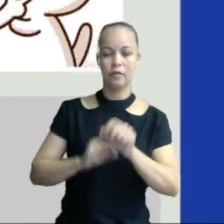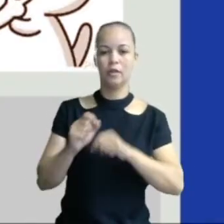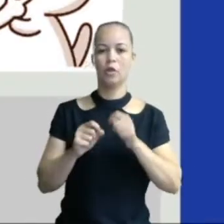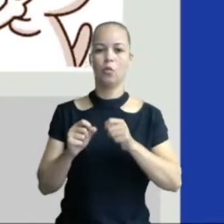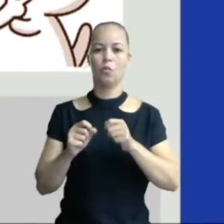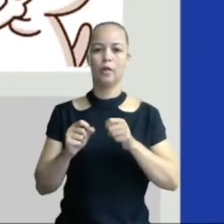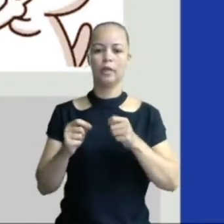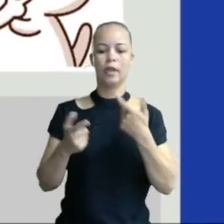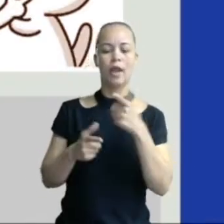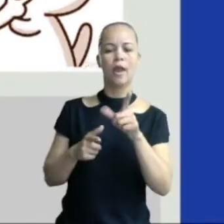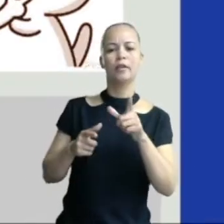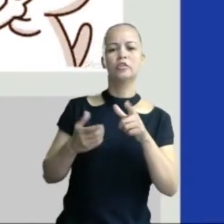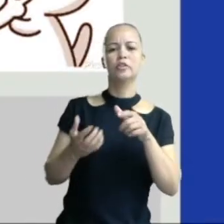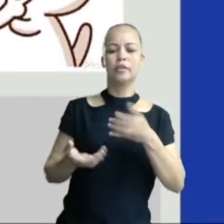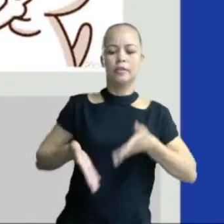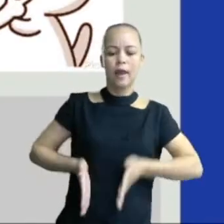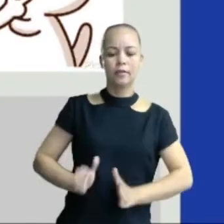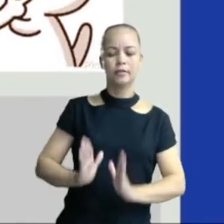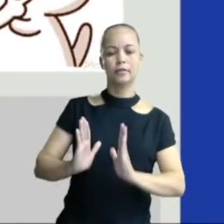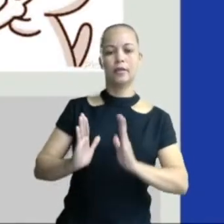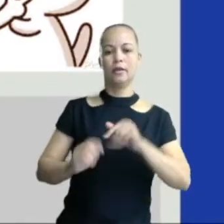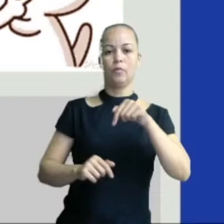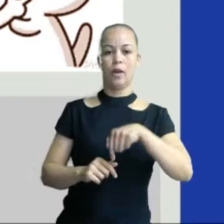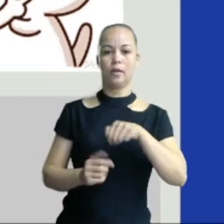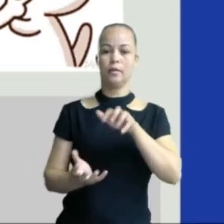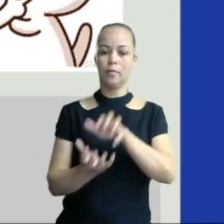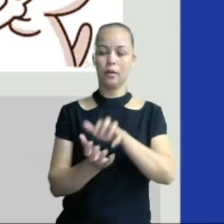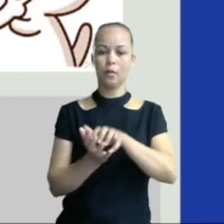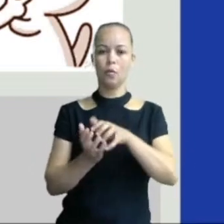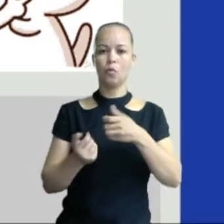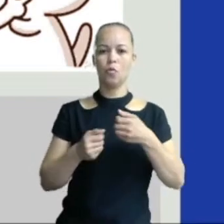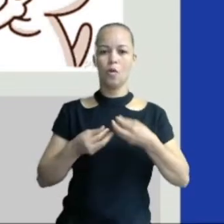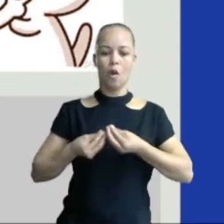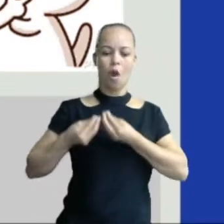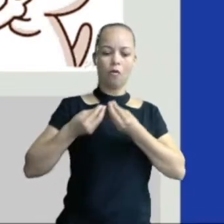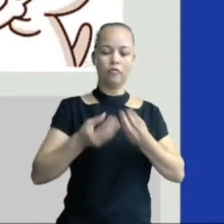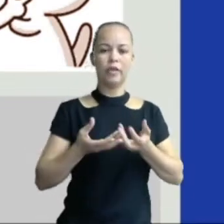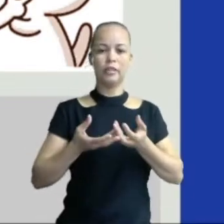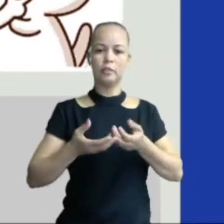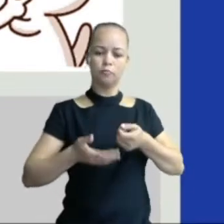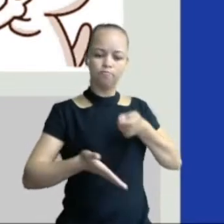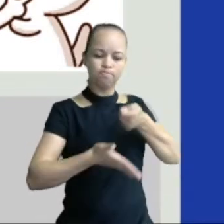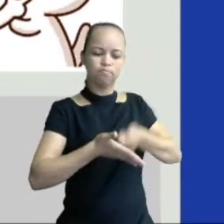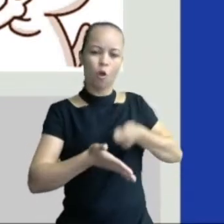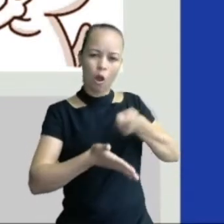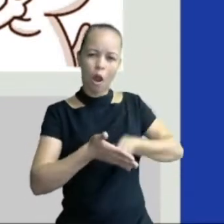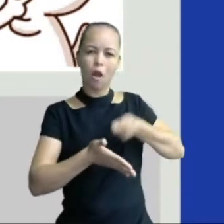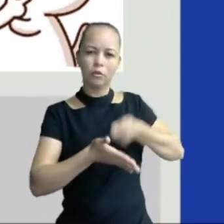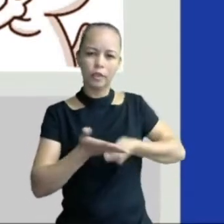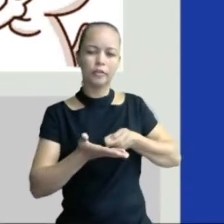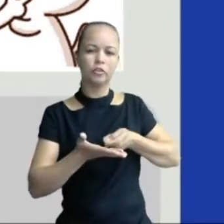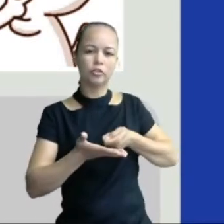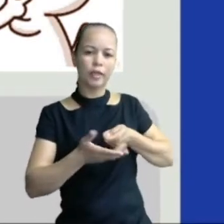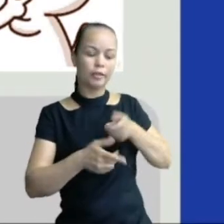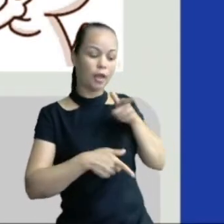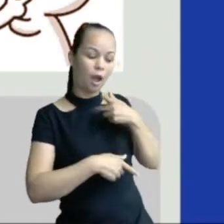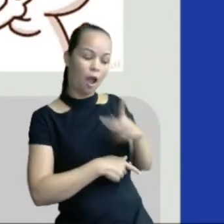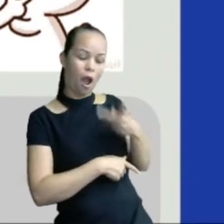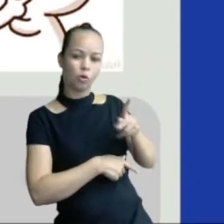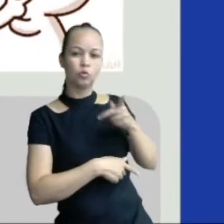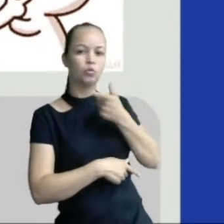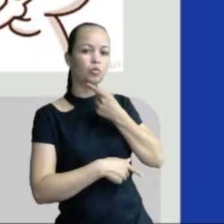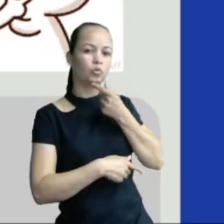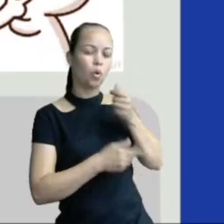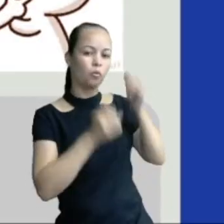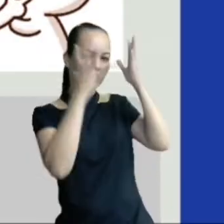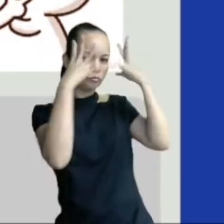os portugueses, ofereceram desde o início forte resistência aos invasores